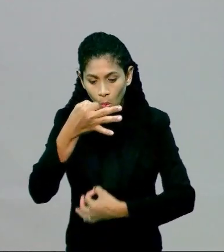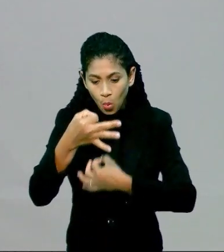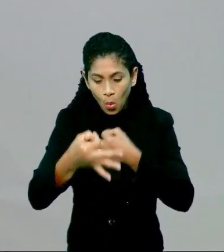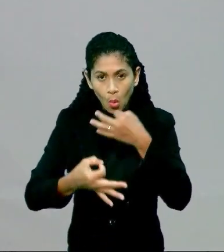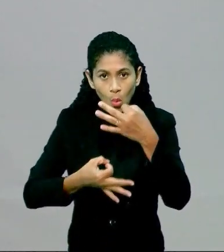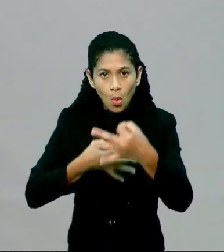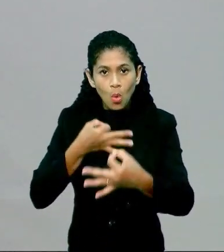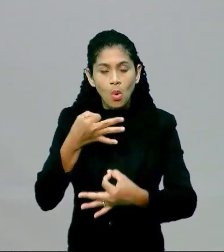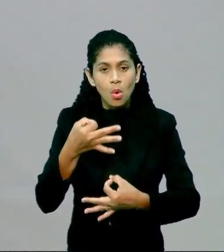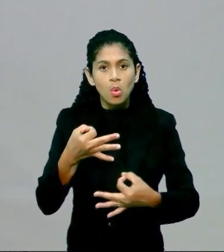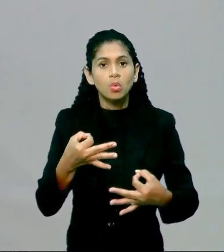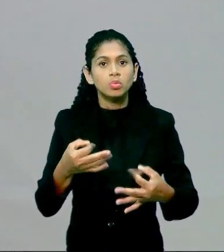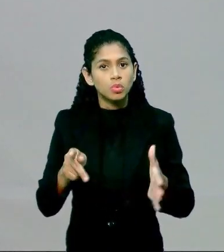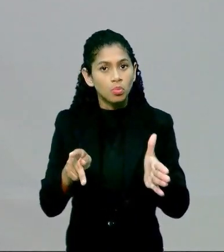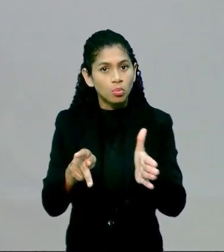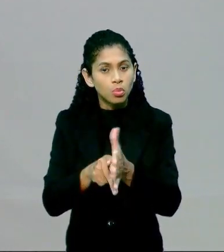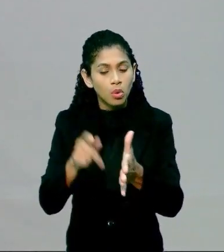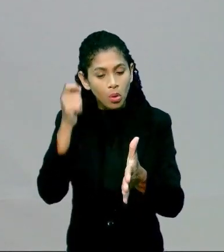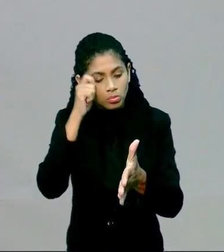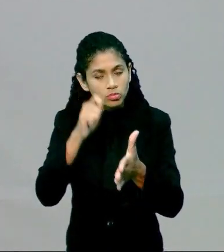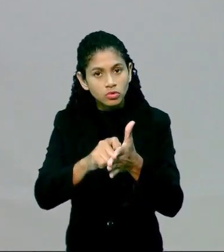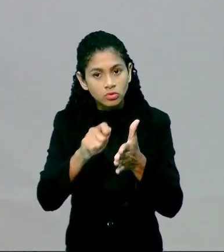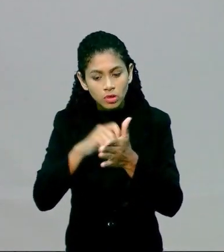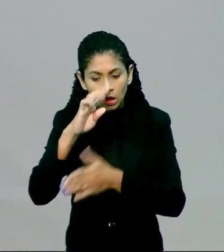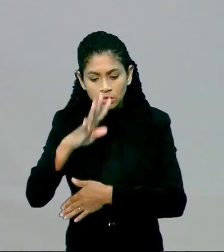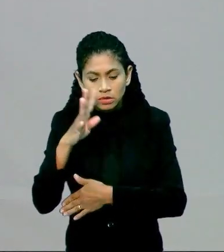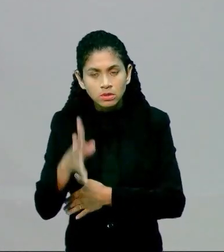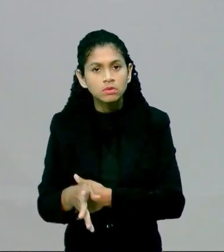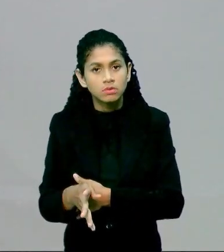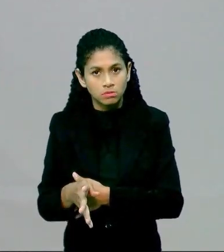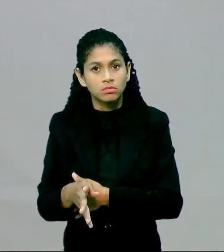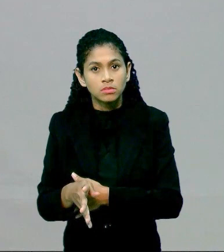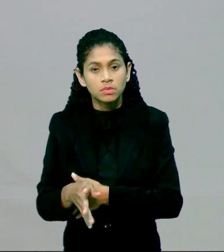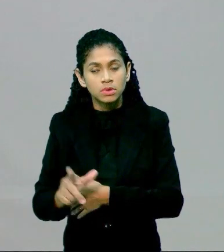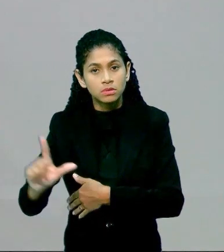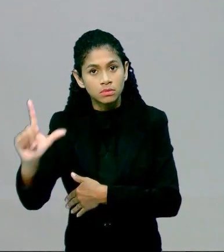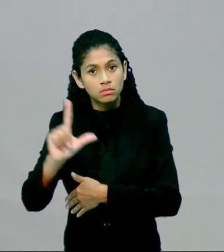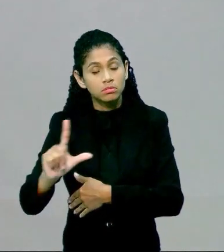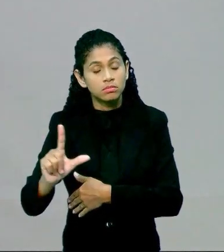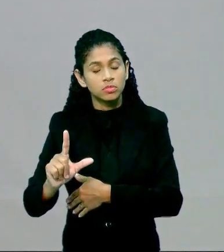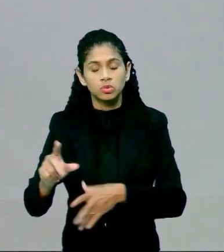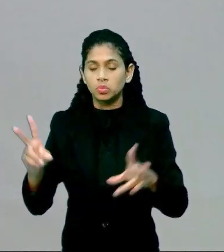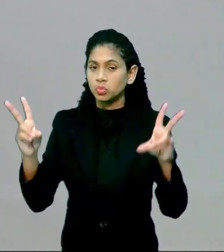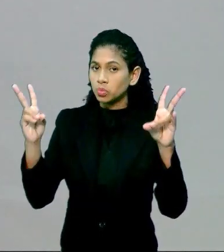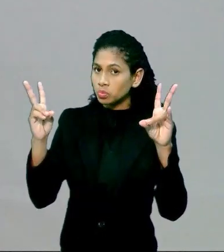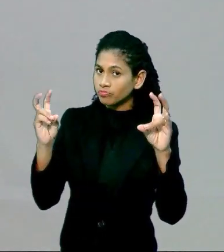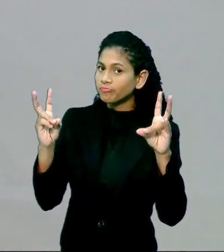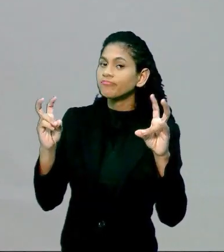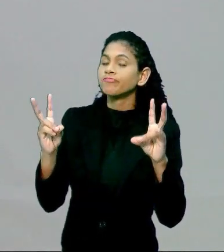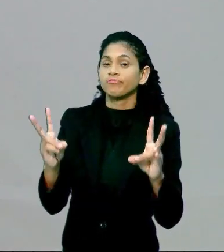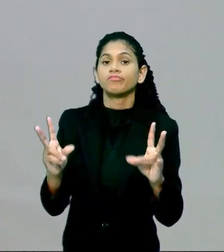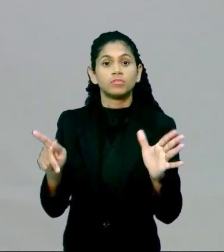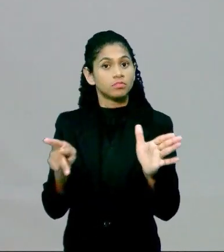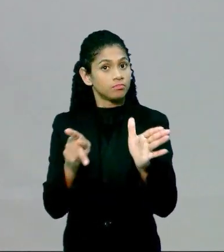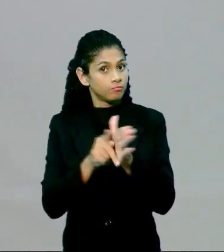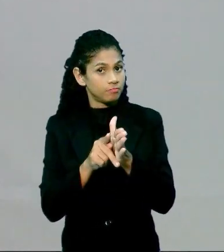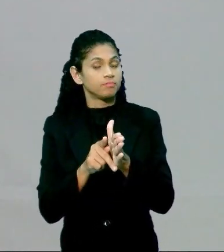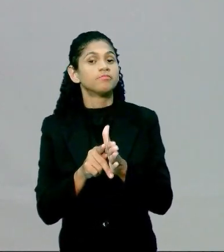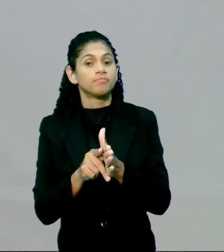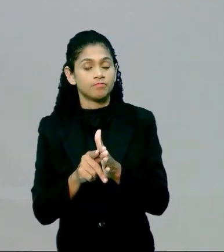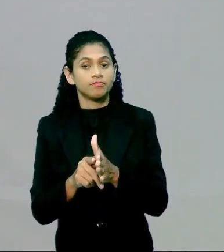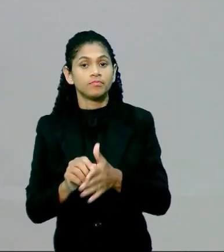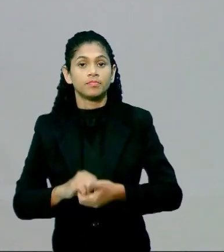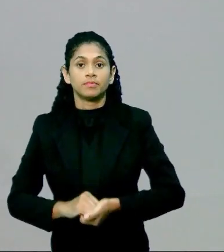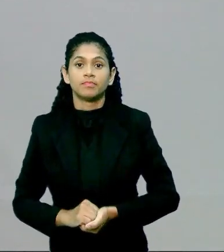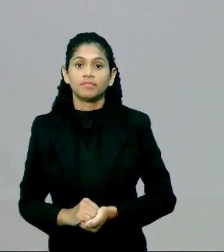certo teórico crítico ali da literatura sobre determinada temática, sobre determinado autor, sobre